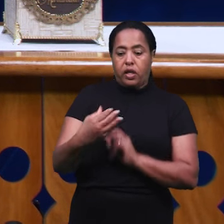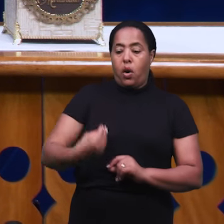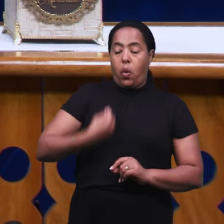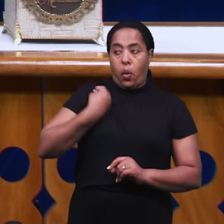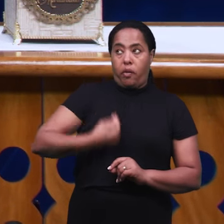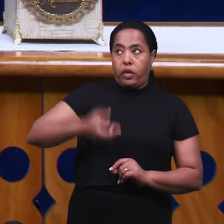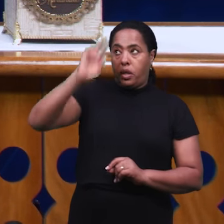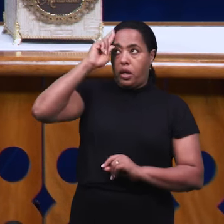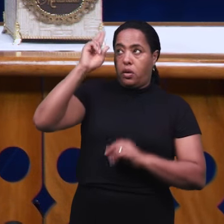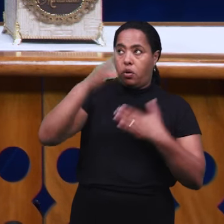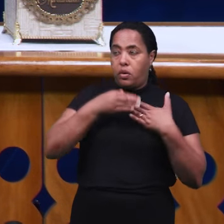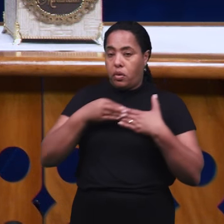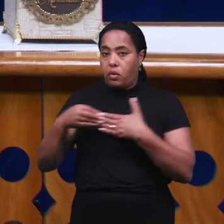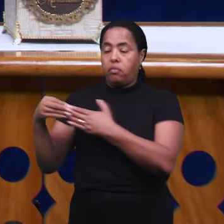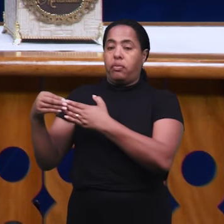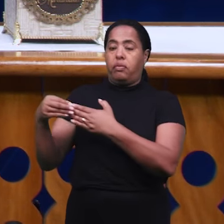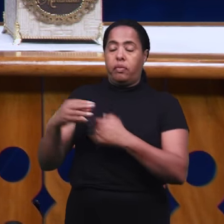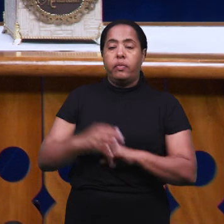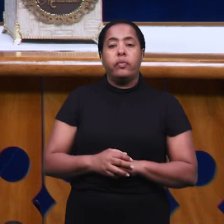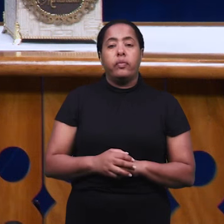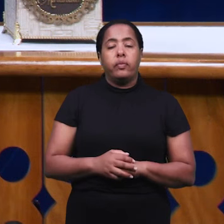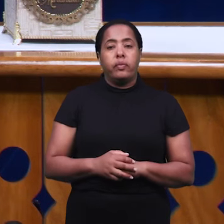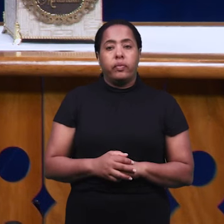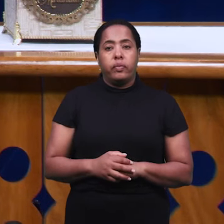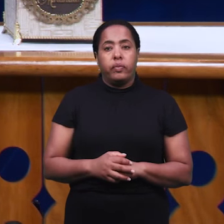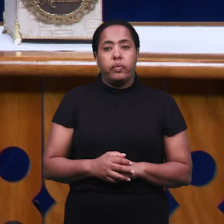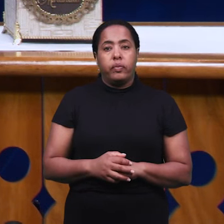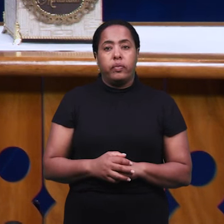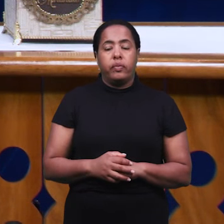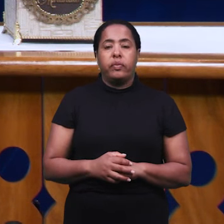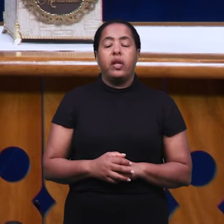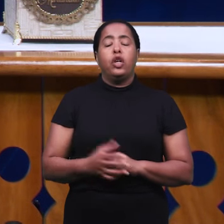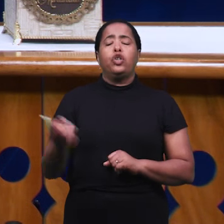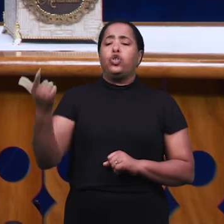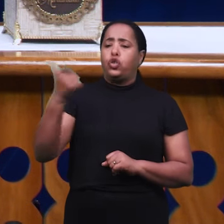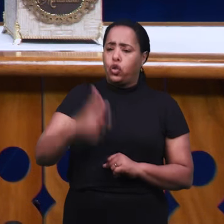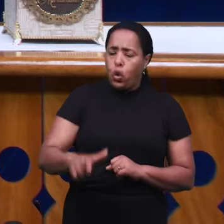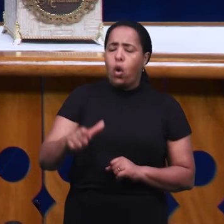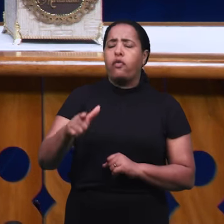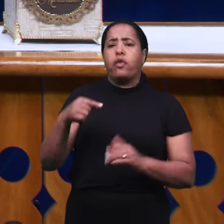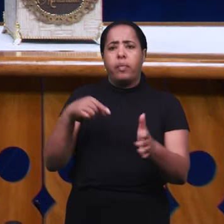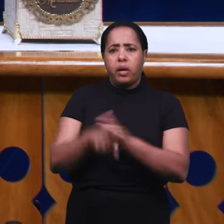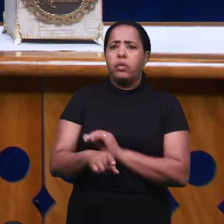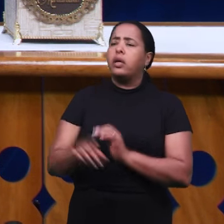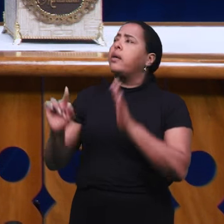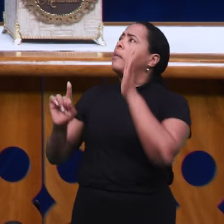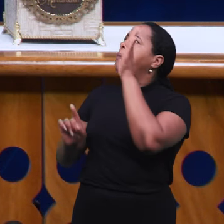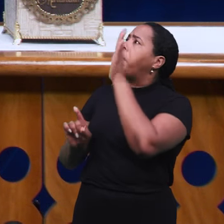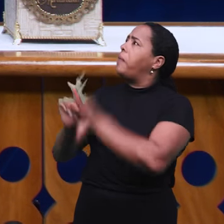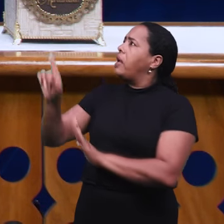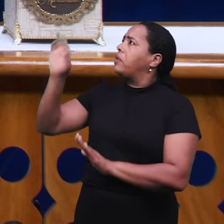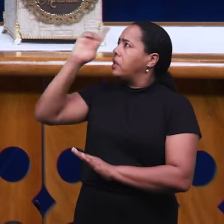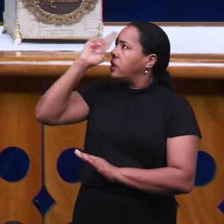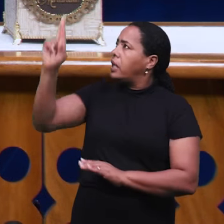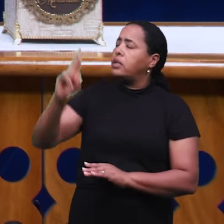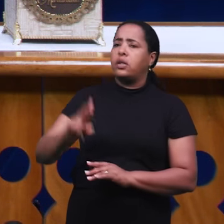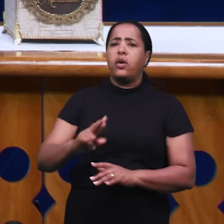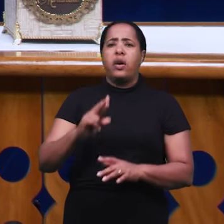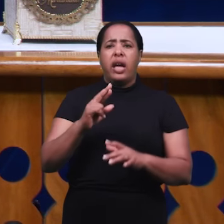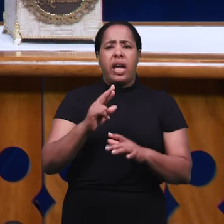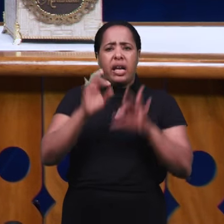vida dirigida pelo Senhor. Então, eu vou voltar à pergunta. Consultar ao Senhor é